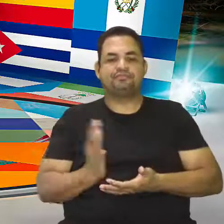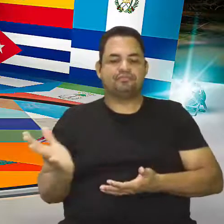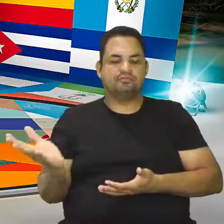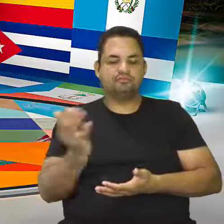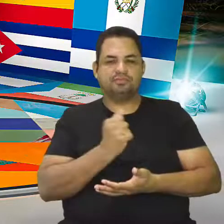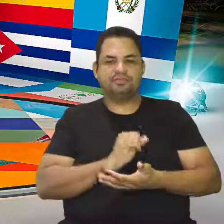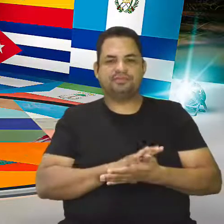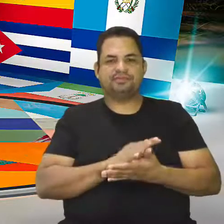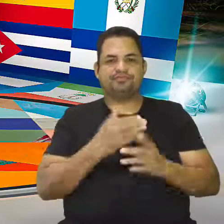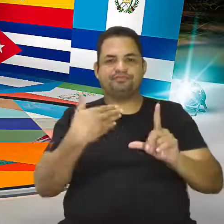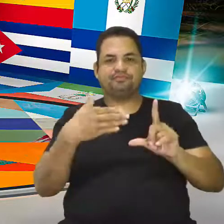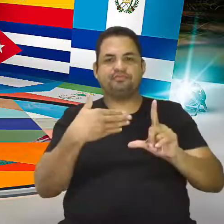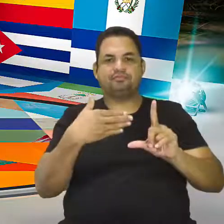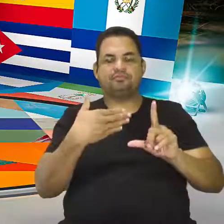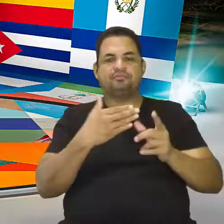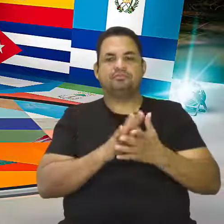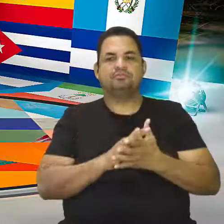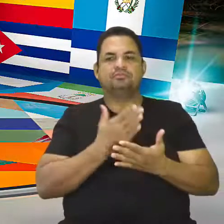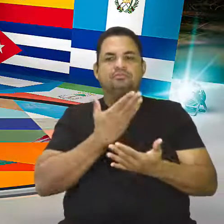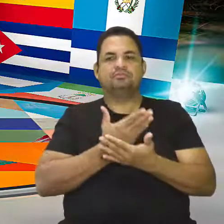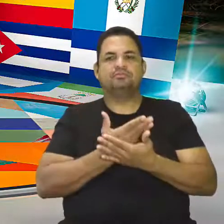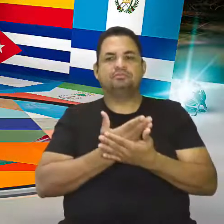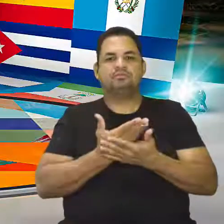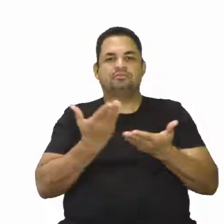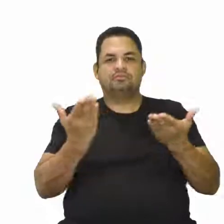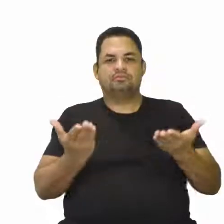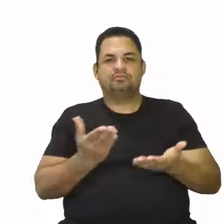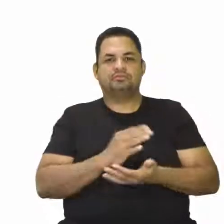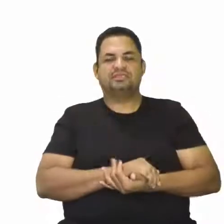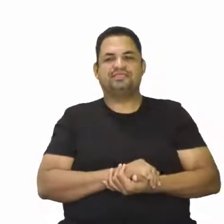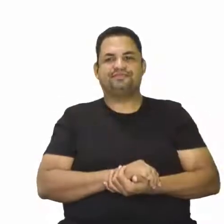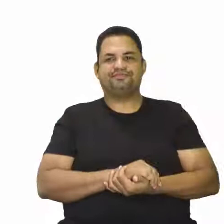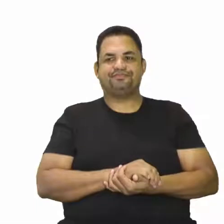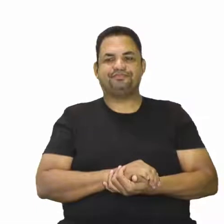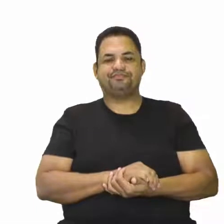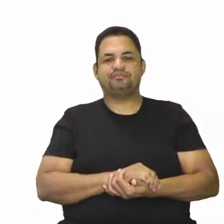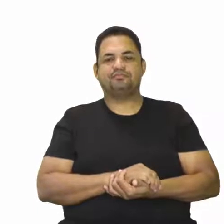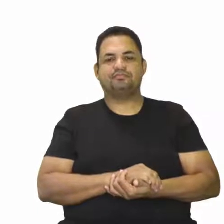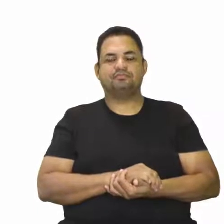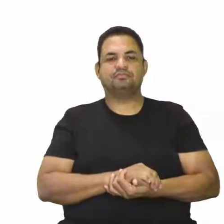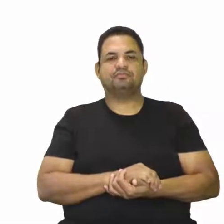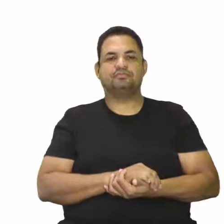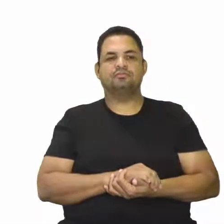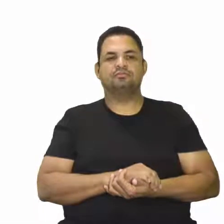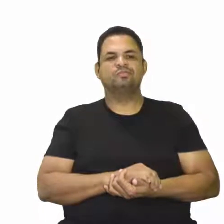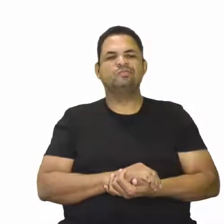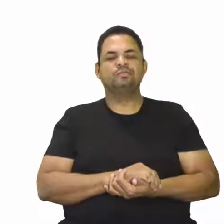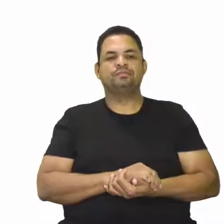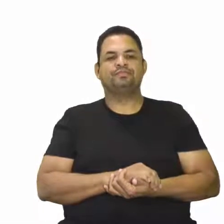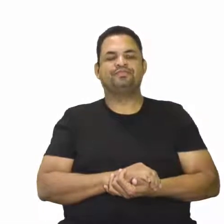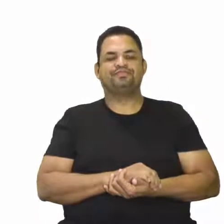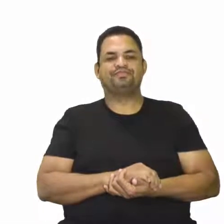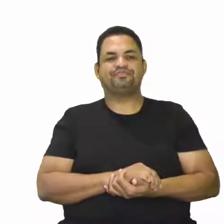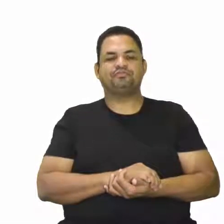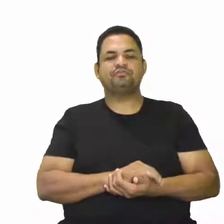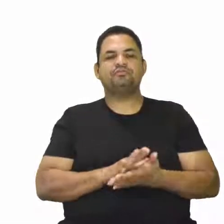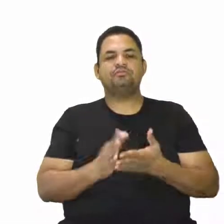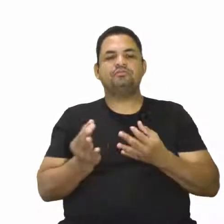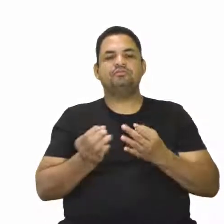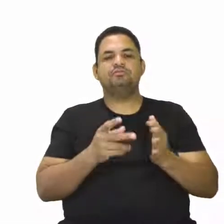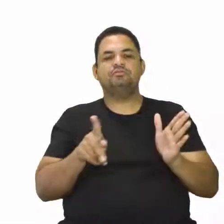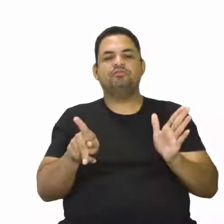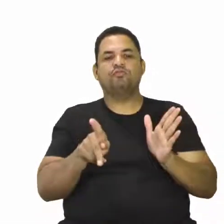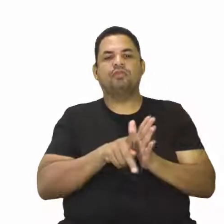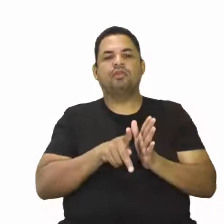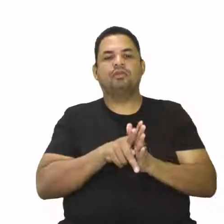para os nossos slides para a gente ver mais um pouquinho sobre esse gerúndio, certo? O gerúndio tem a sua